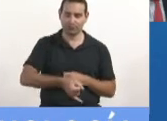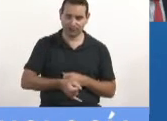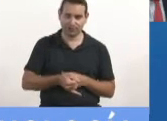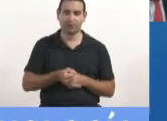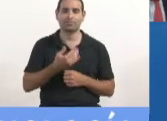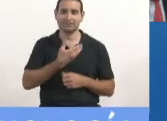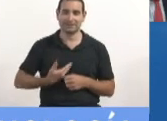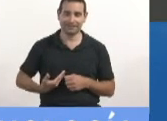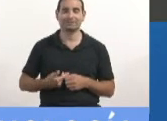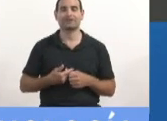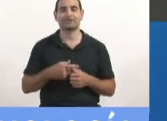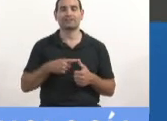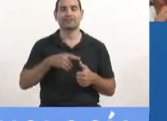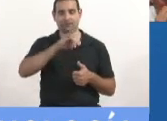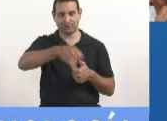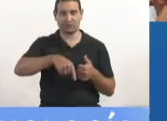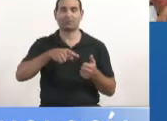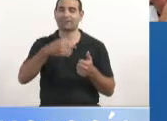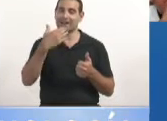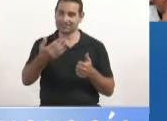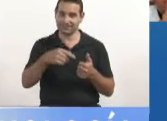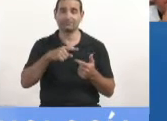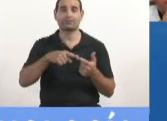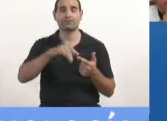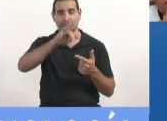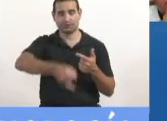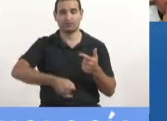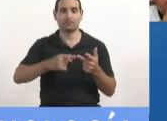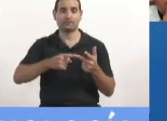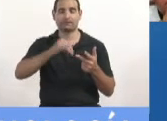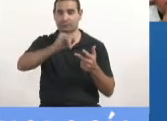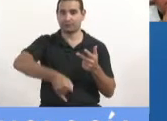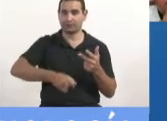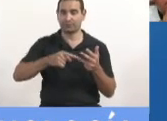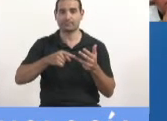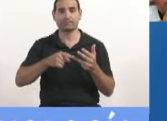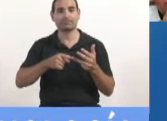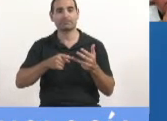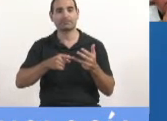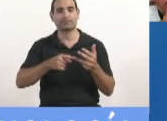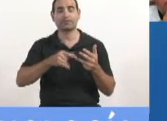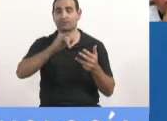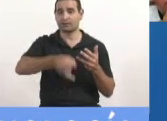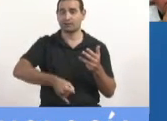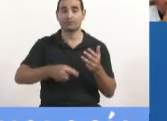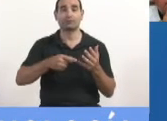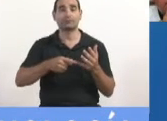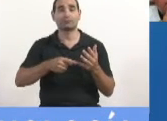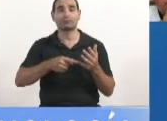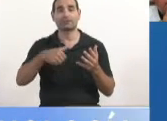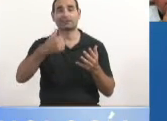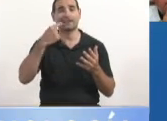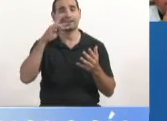Afirmativo, presidenta. Senador Néder, afirmativo, gracias. Olaya, afirmativo. País, afirmativo. Parril, afirmativo. Nayanov,